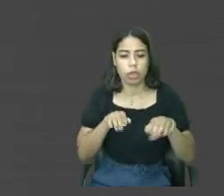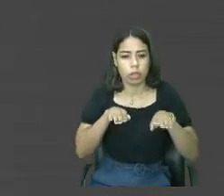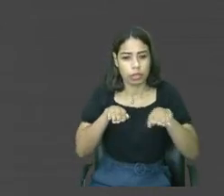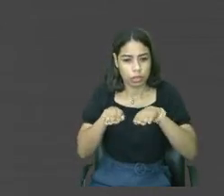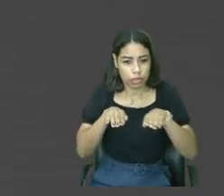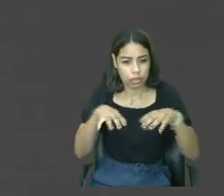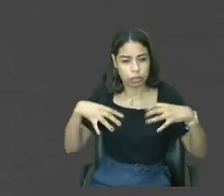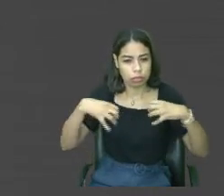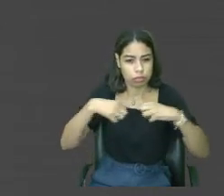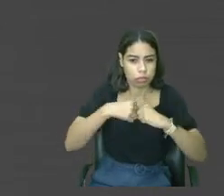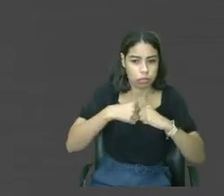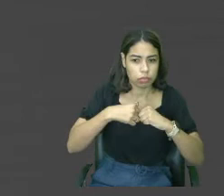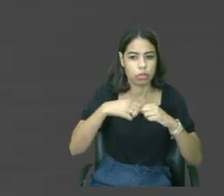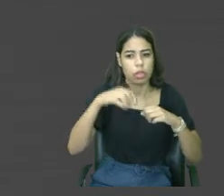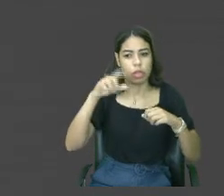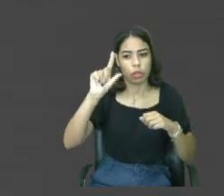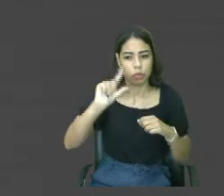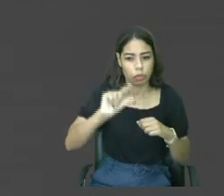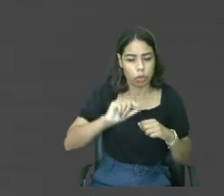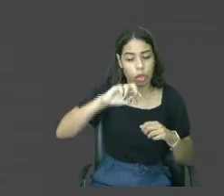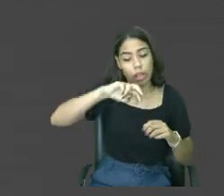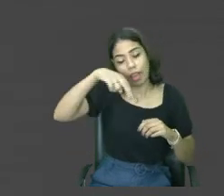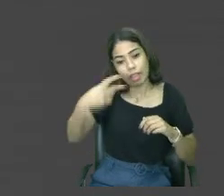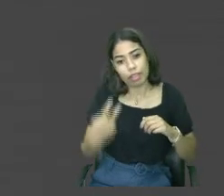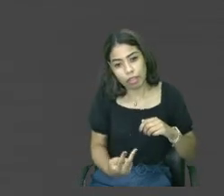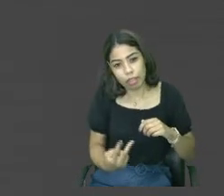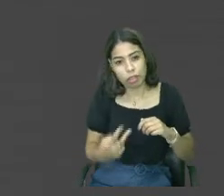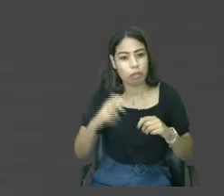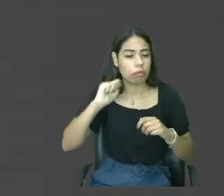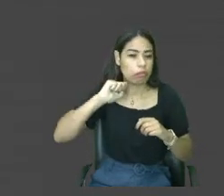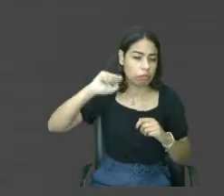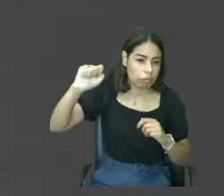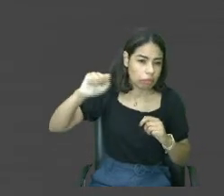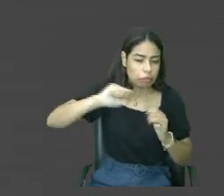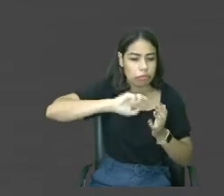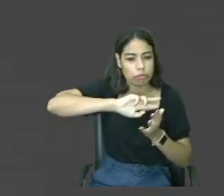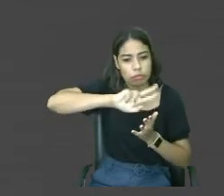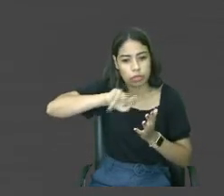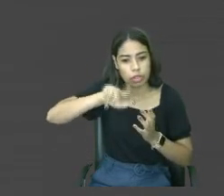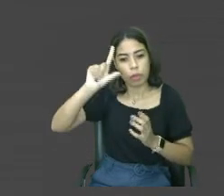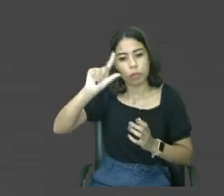as quedas, os suicídios, né? Menor do que nos anos anteriores.